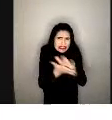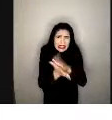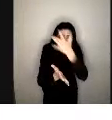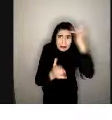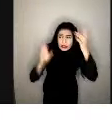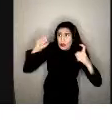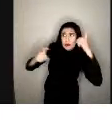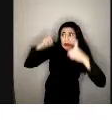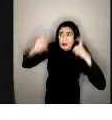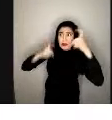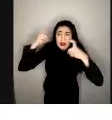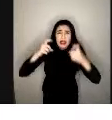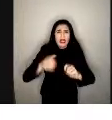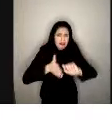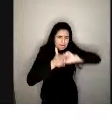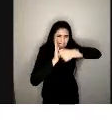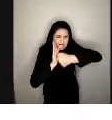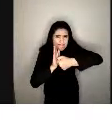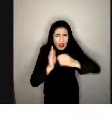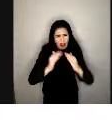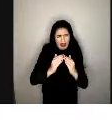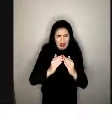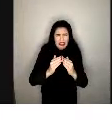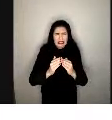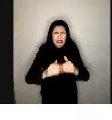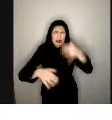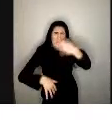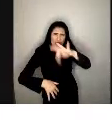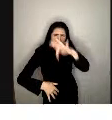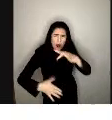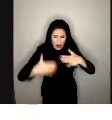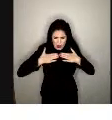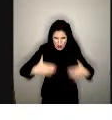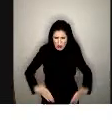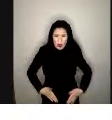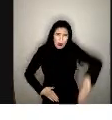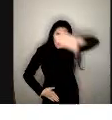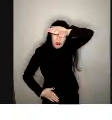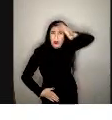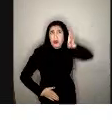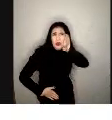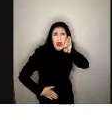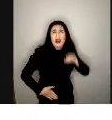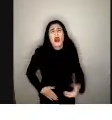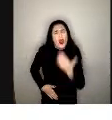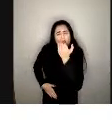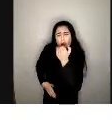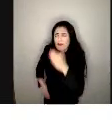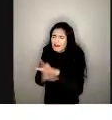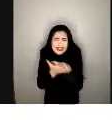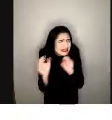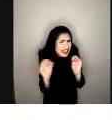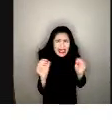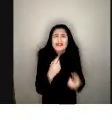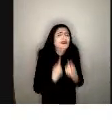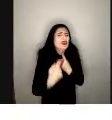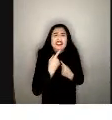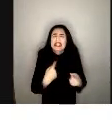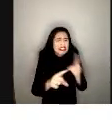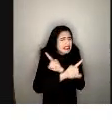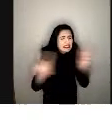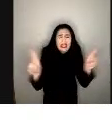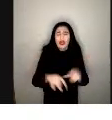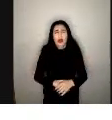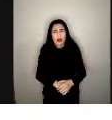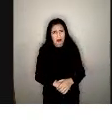trancada em casa com dores no corpo inteiro, febre, sem vontade de comer, sem conseguir dormir. Quando ela reapareceu, ela